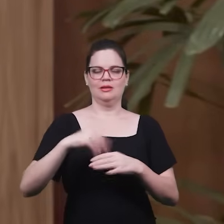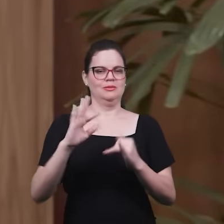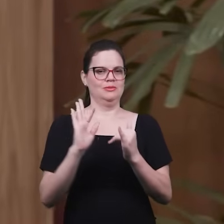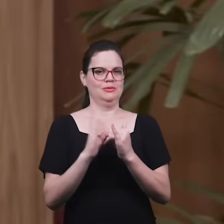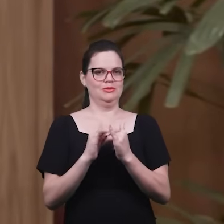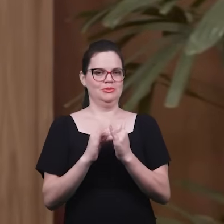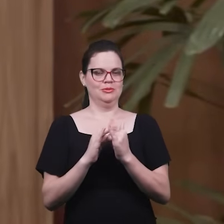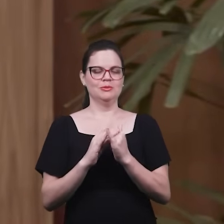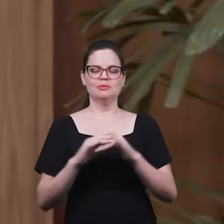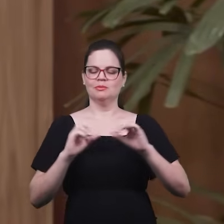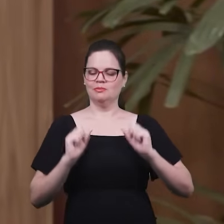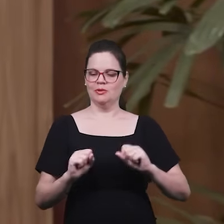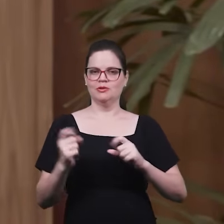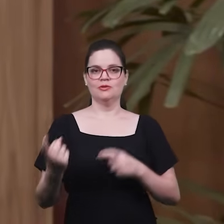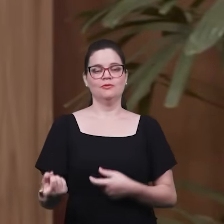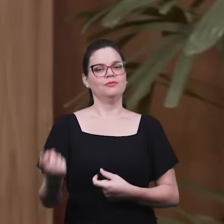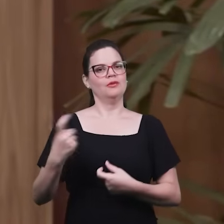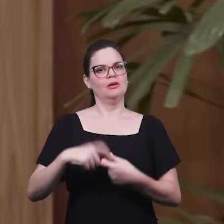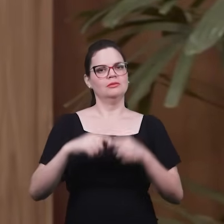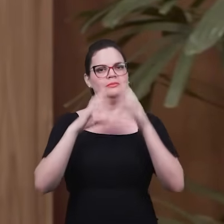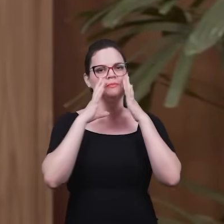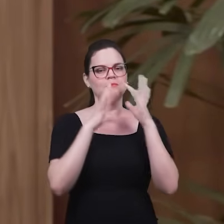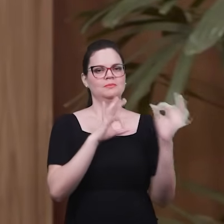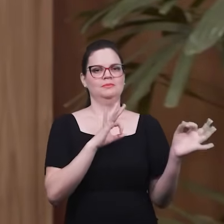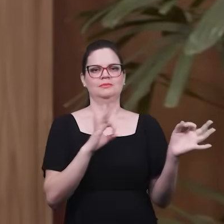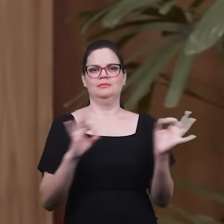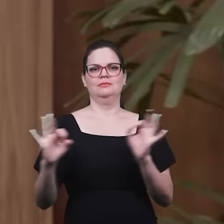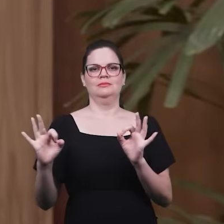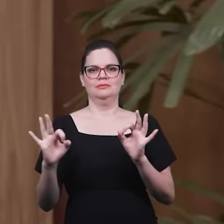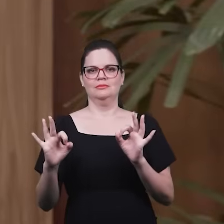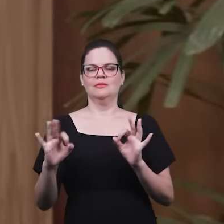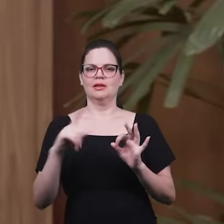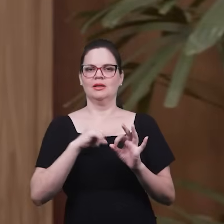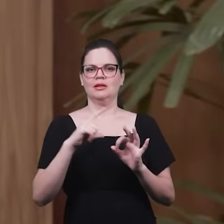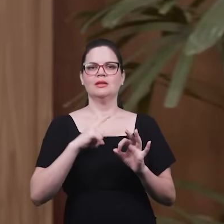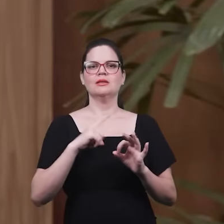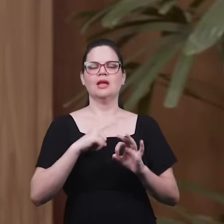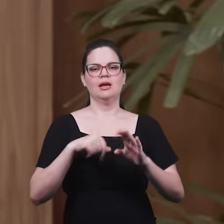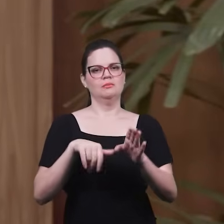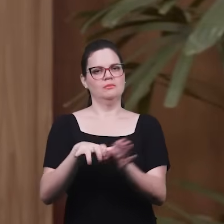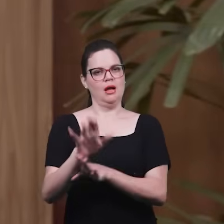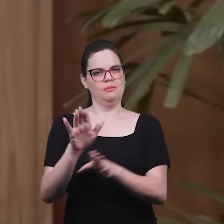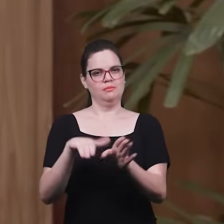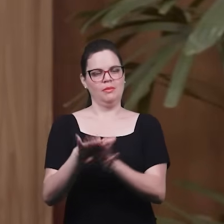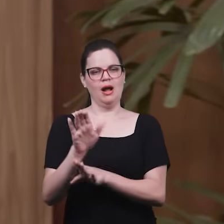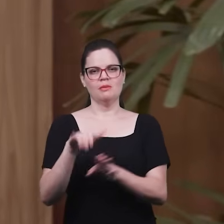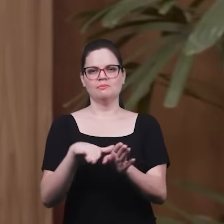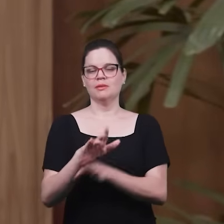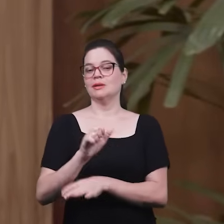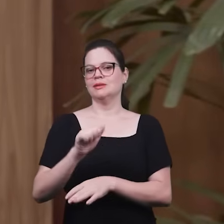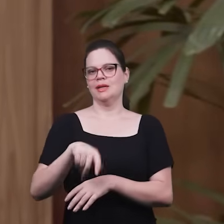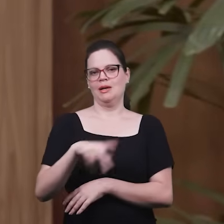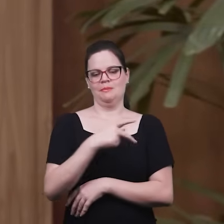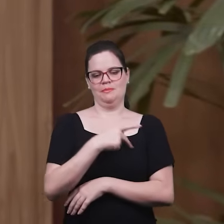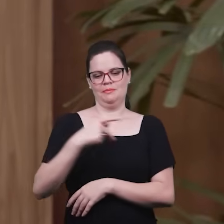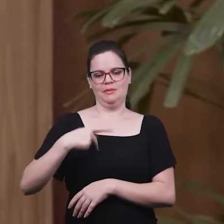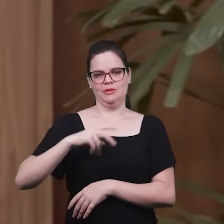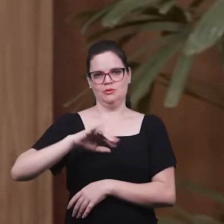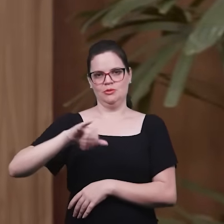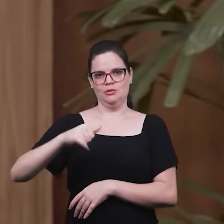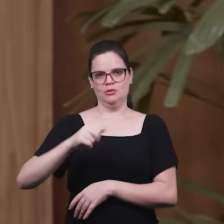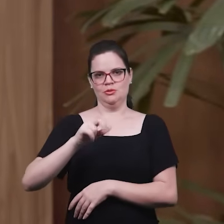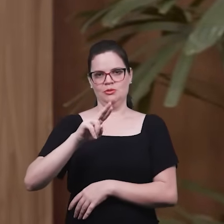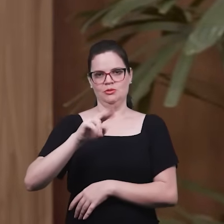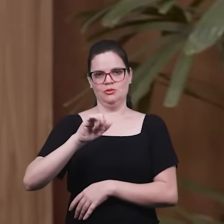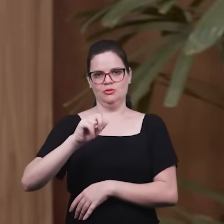Igreja Cristã Maranata no YouTube e assista as preciosas orientações que nos foram dadas pelo pastor Júlio, sua esposa